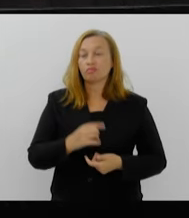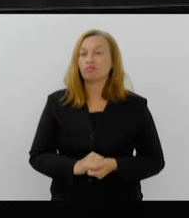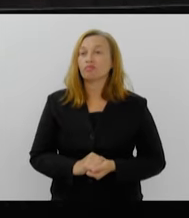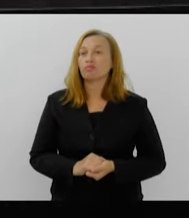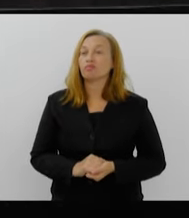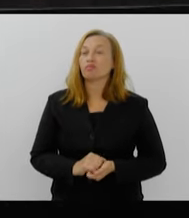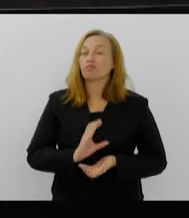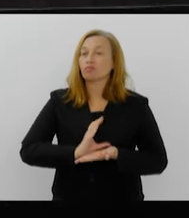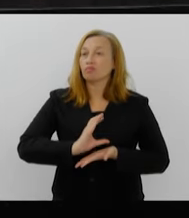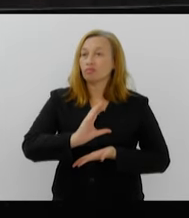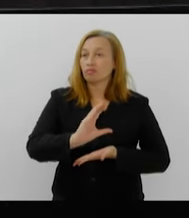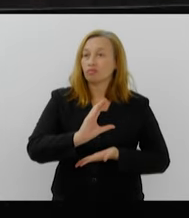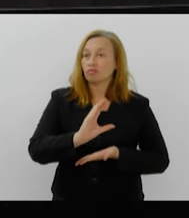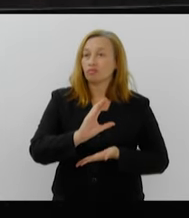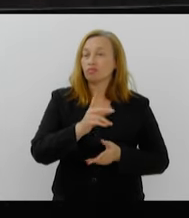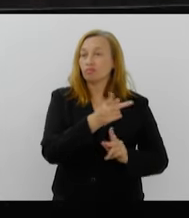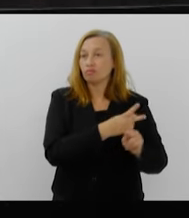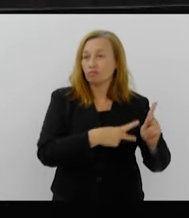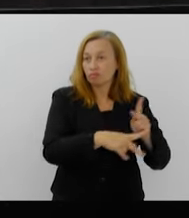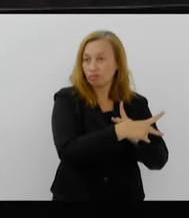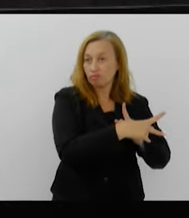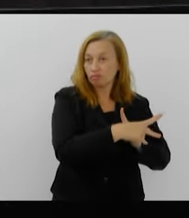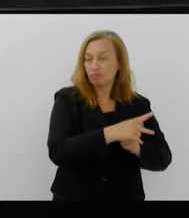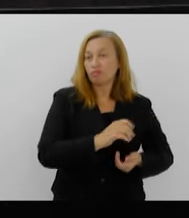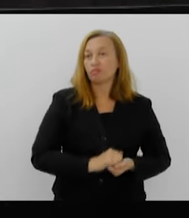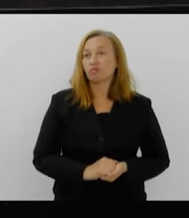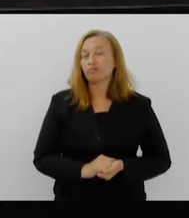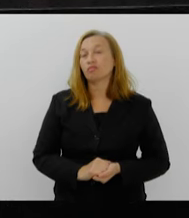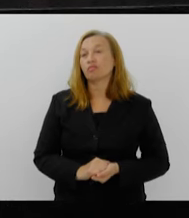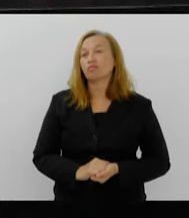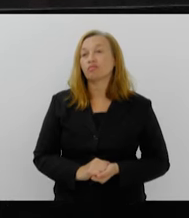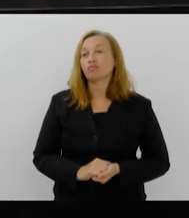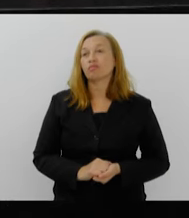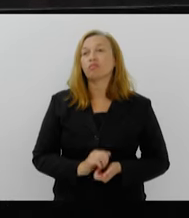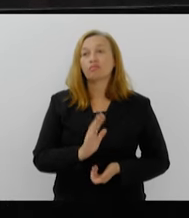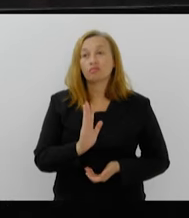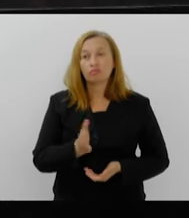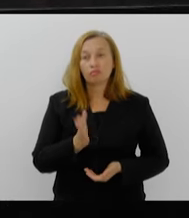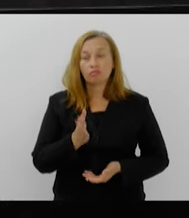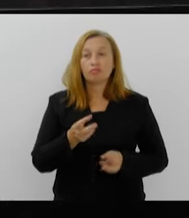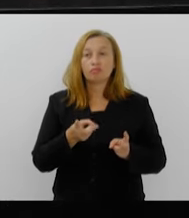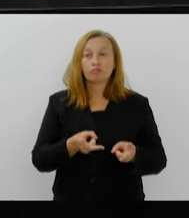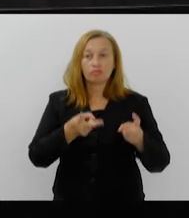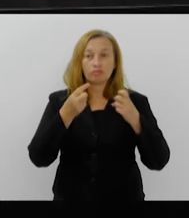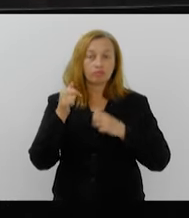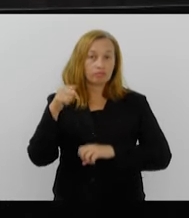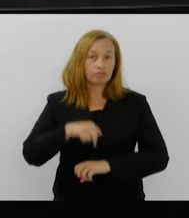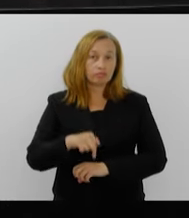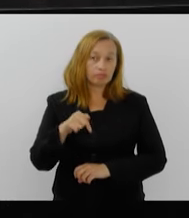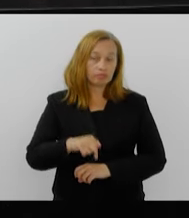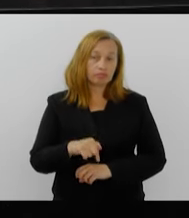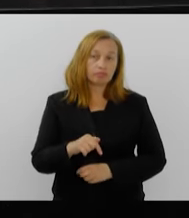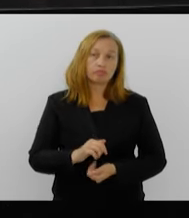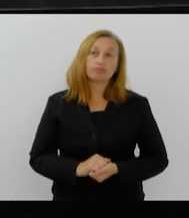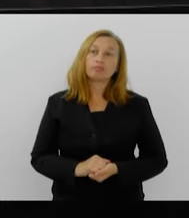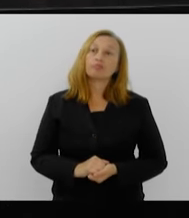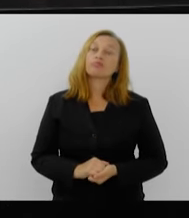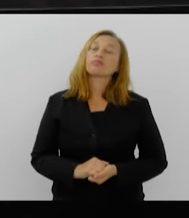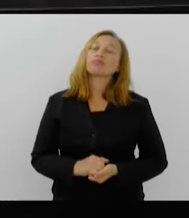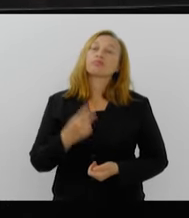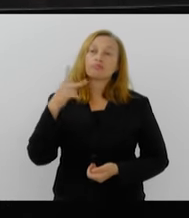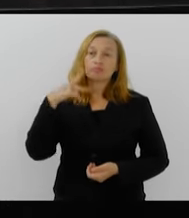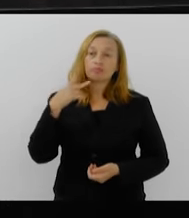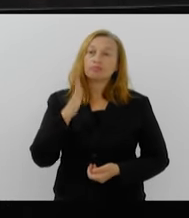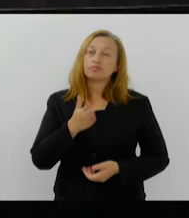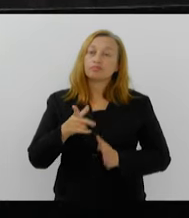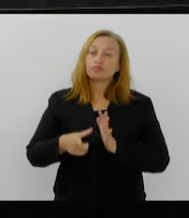destinação de recursos para a Previdência Social, em que pese já ter sido observado aqui por aqueles parlamentares